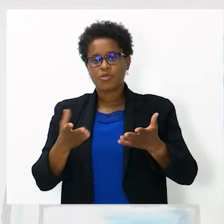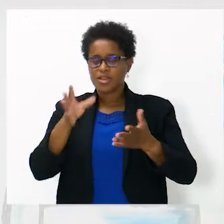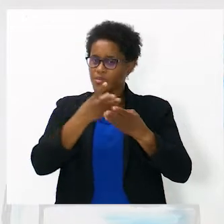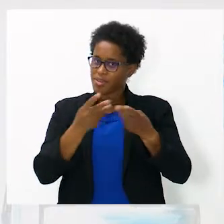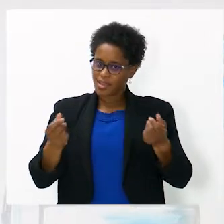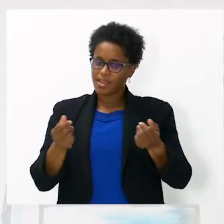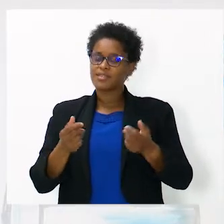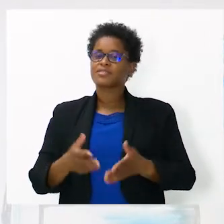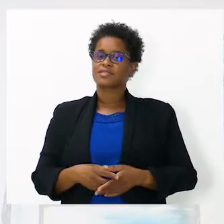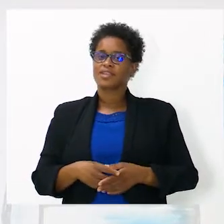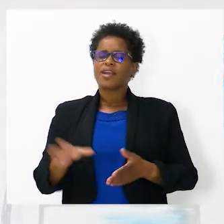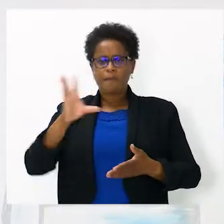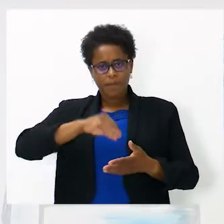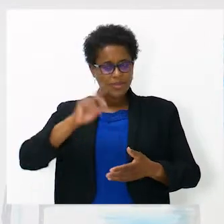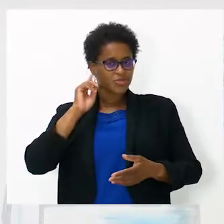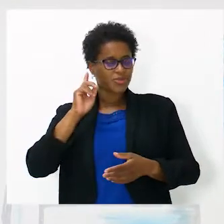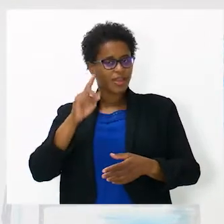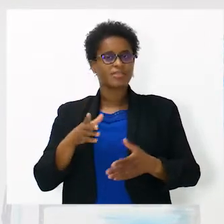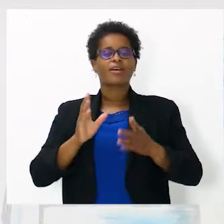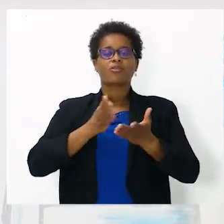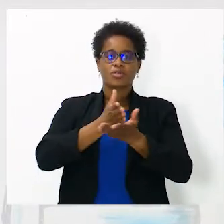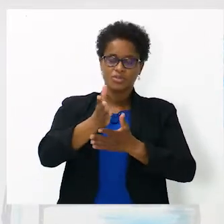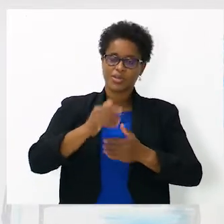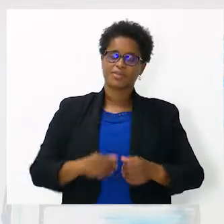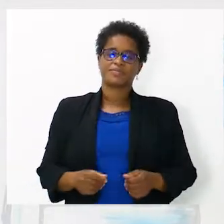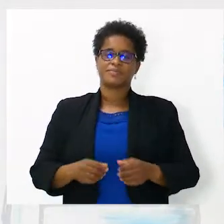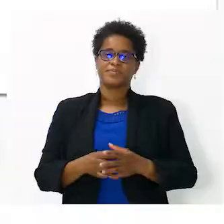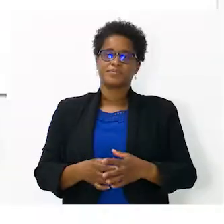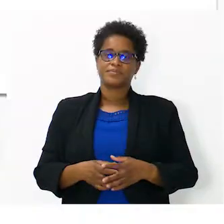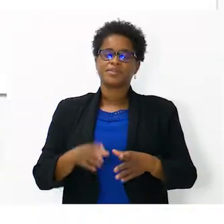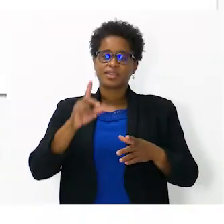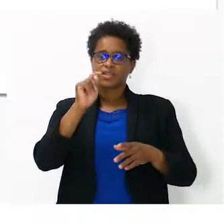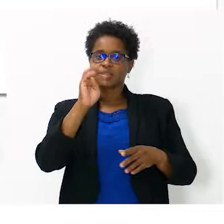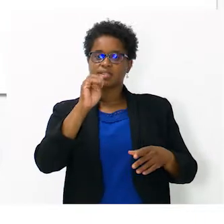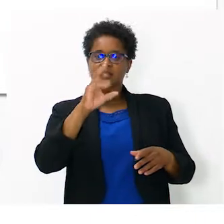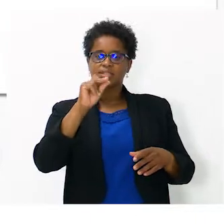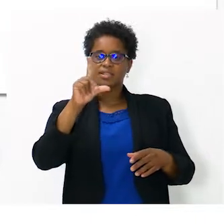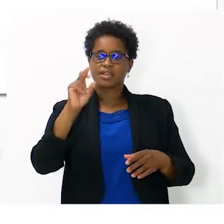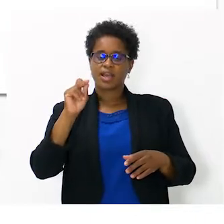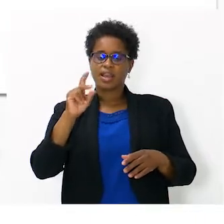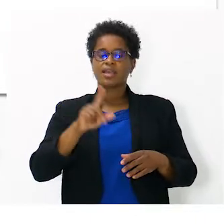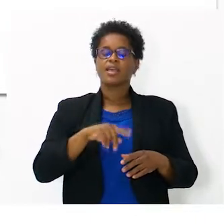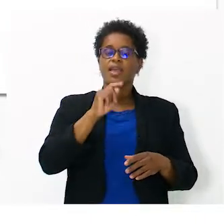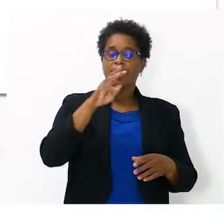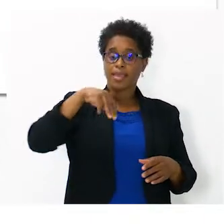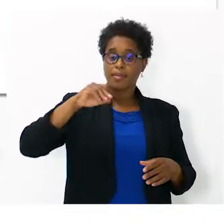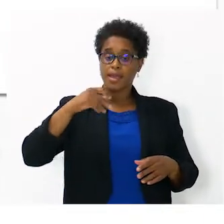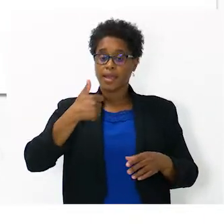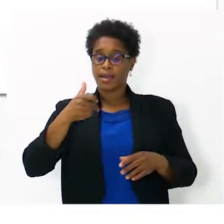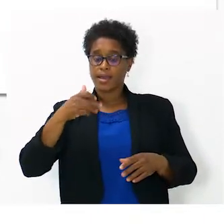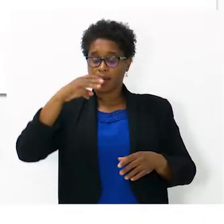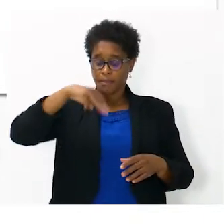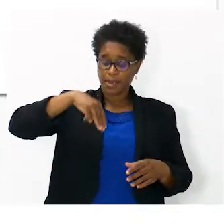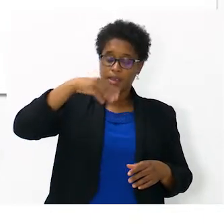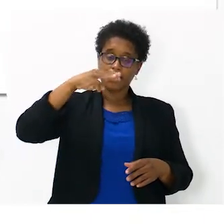são os materiais mais importantes. Vamos avançar. Escala e mapa. Vamos começar